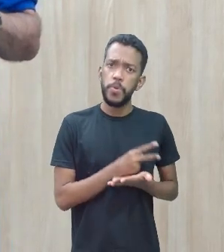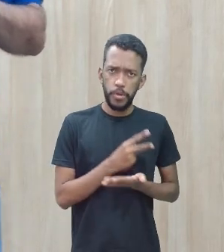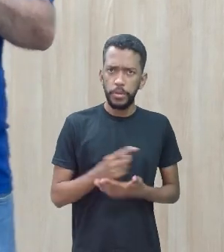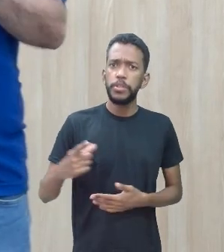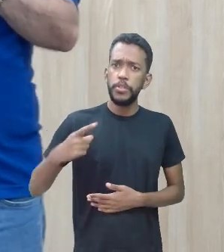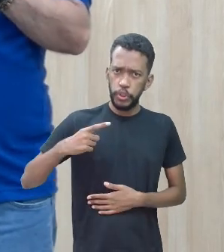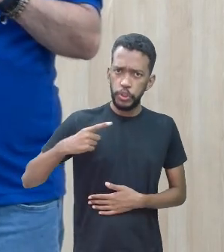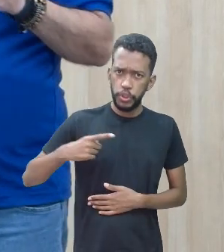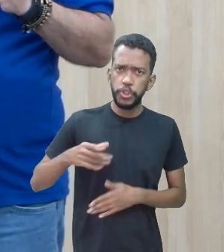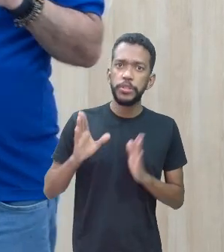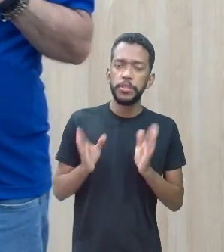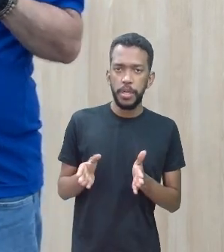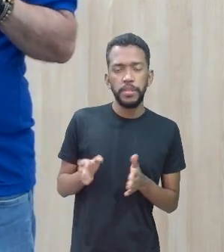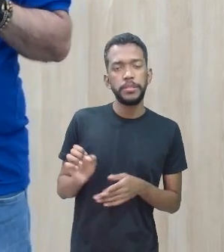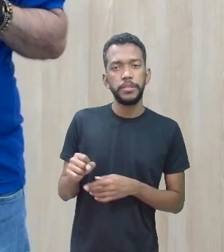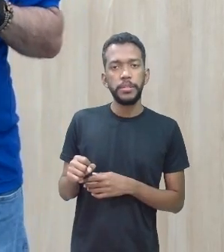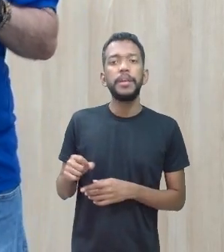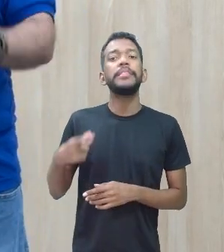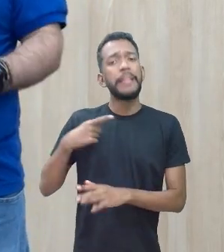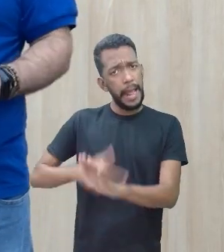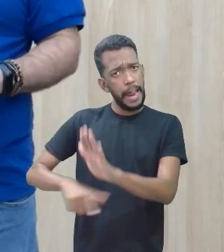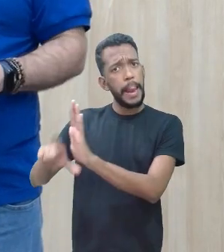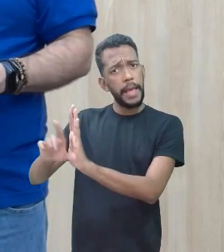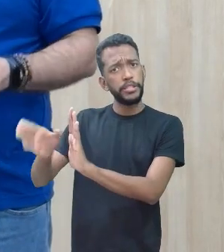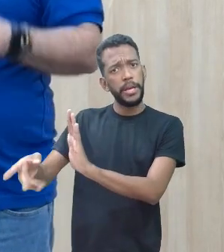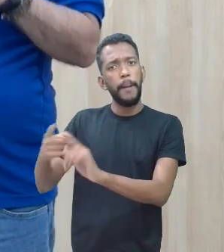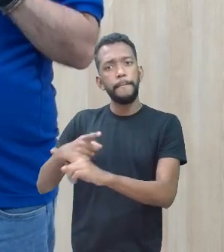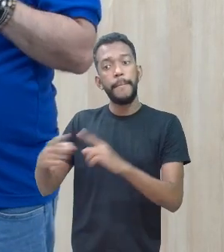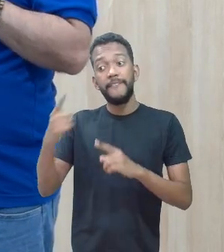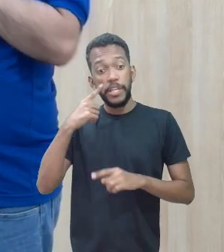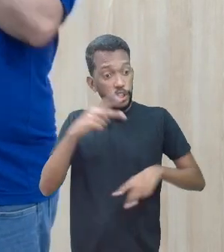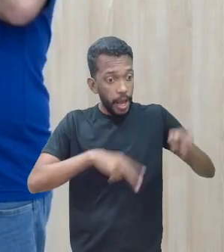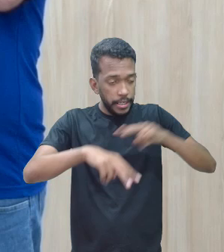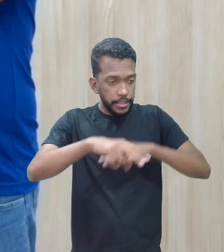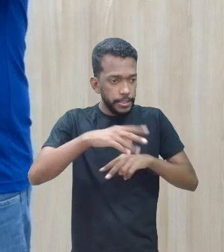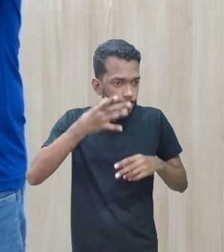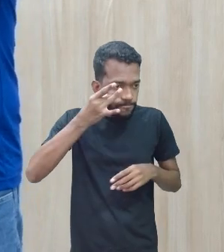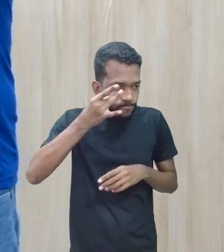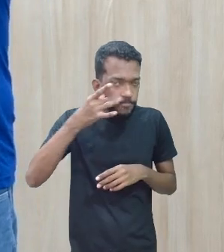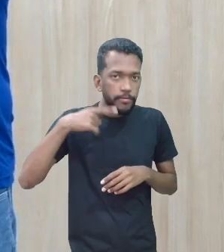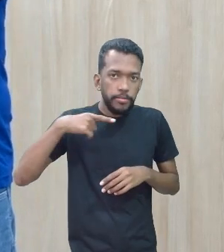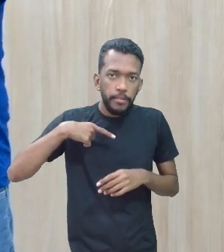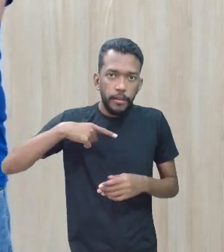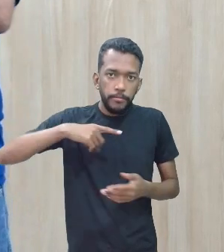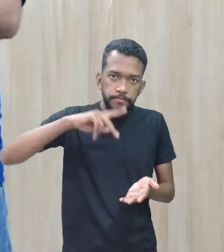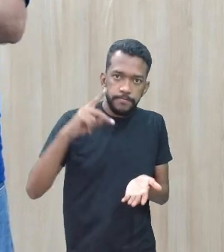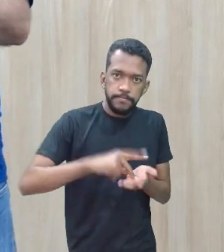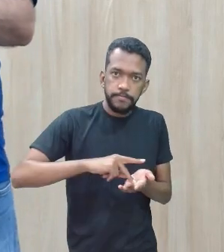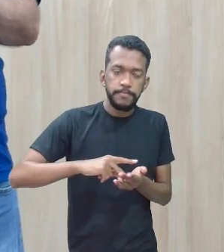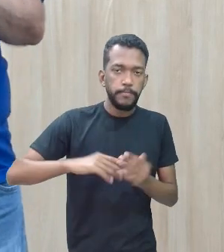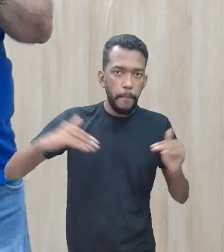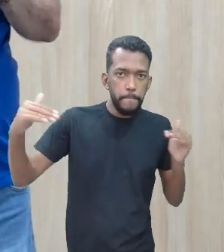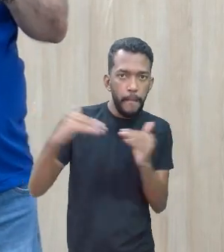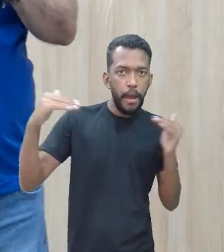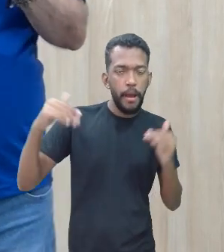lei, mas não havia a fiscalização da lei. Então, muitos desses